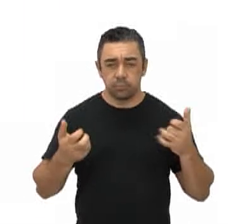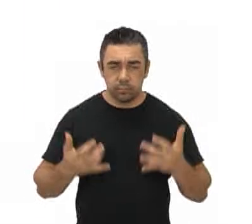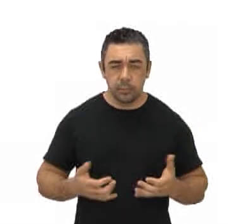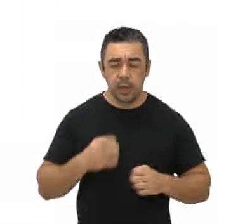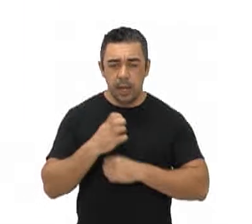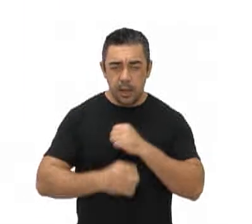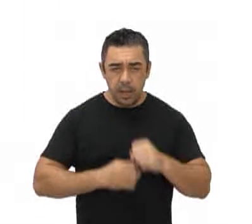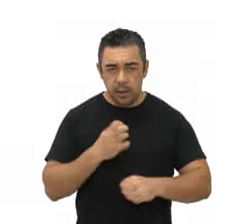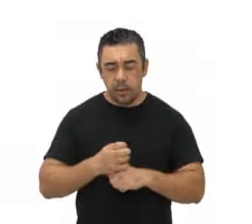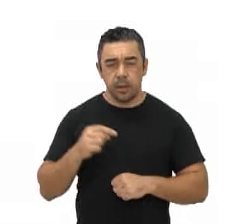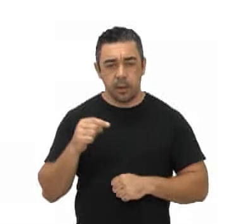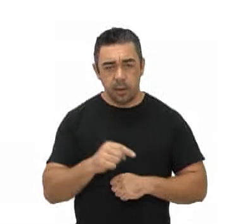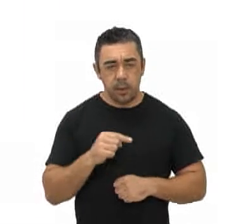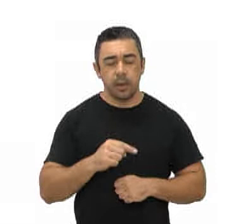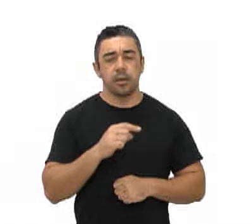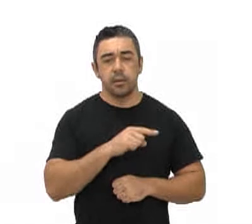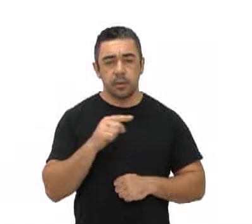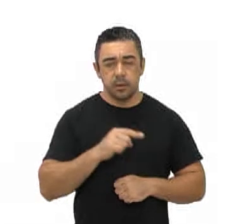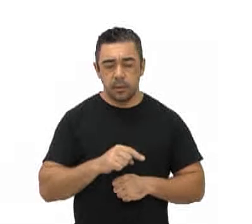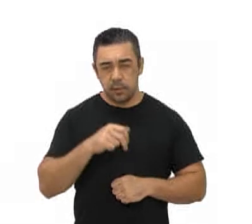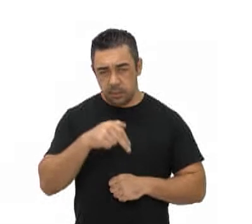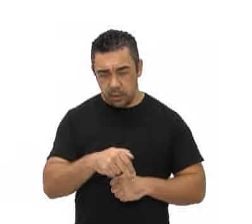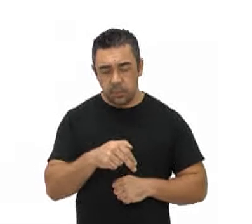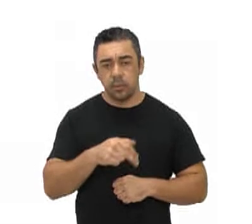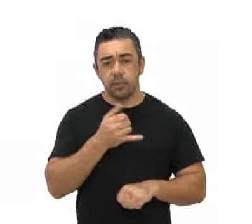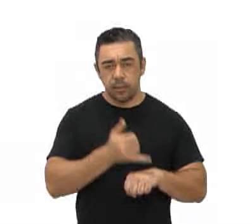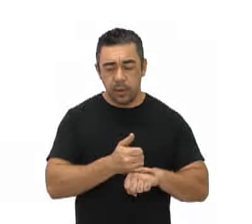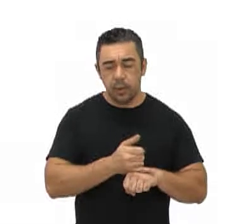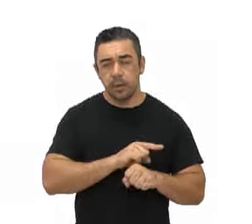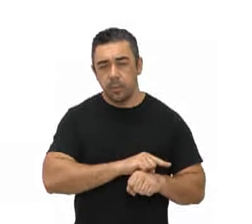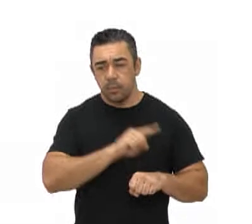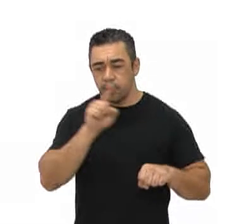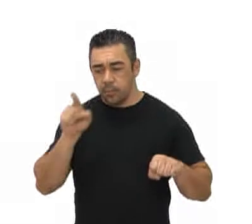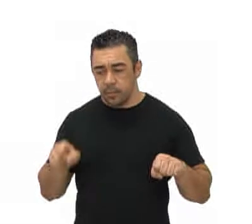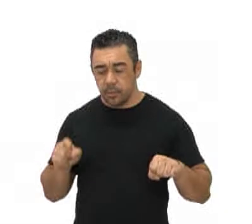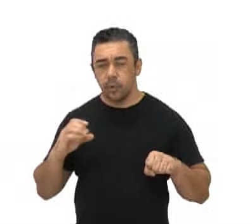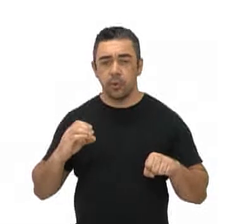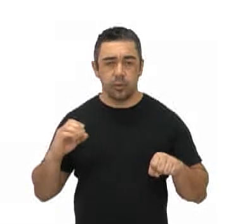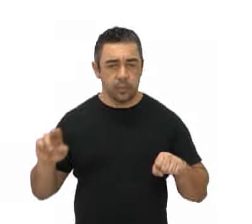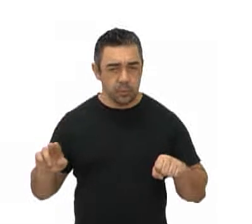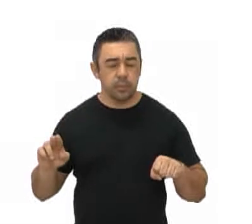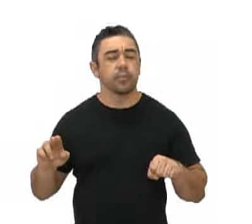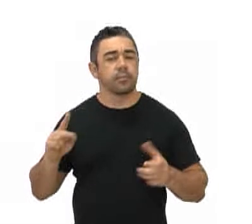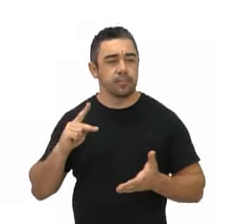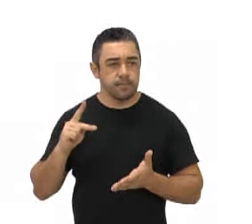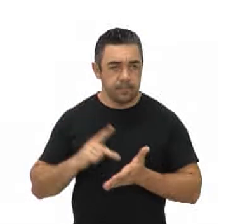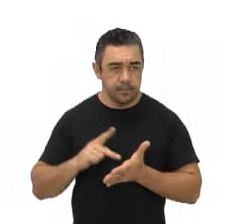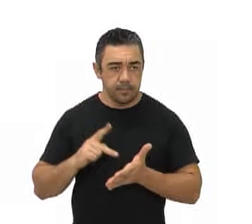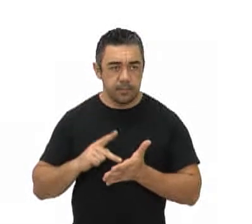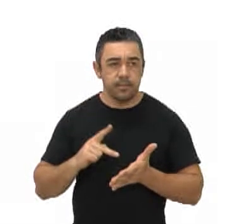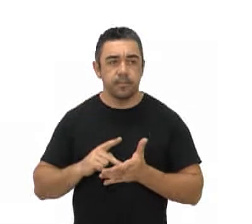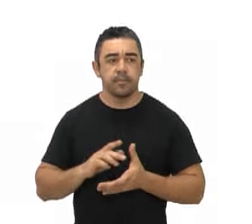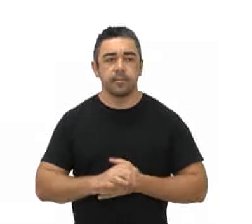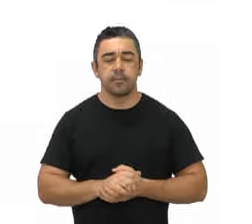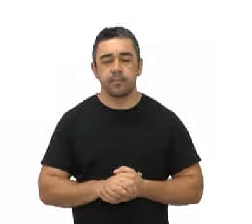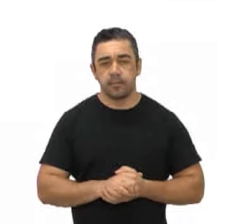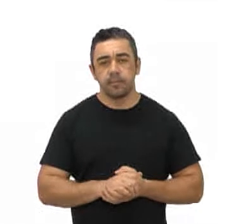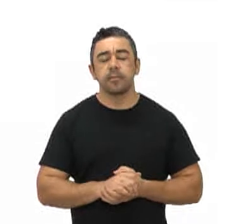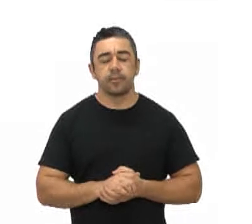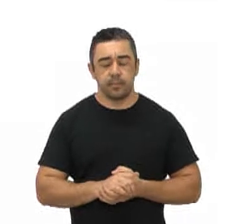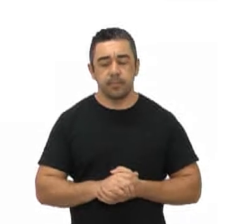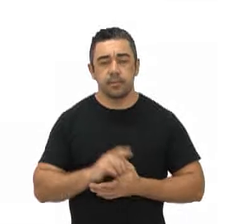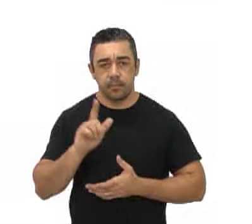elétrons passam dos átomos de zinco metálico para os íons de cobre, verdadeiro. Então, ele passa do zinco para o cobre